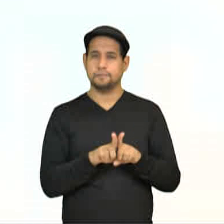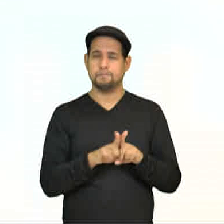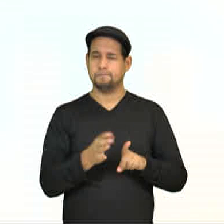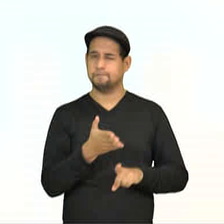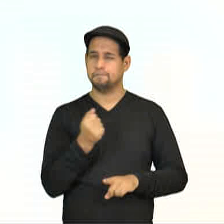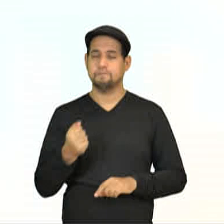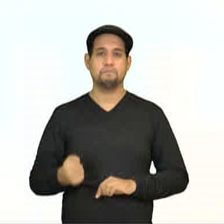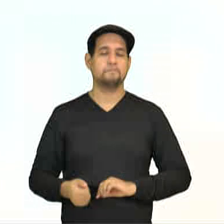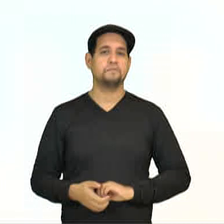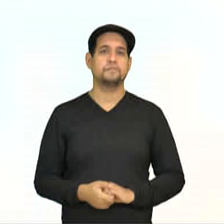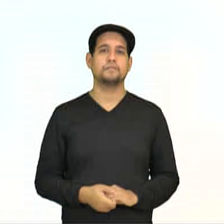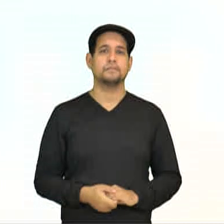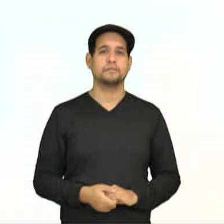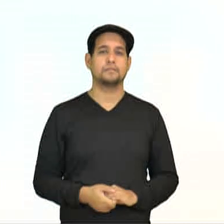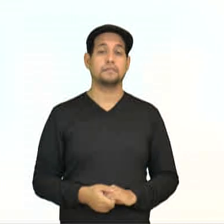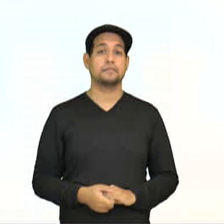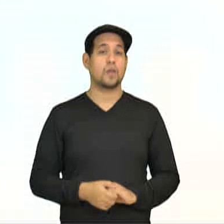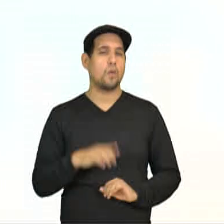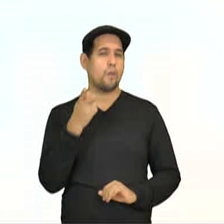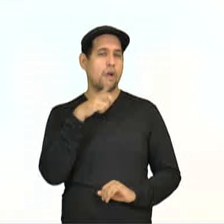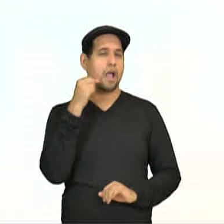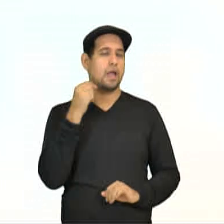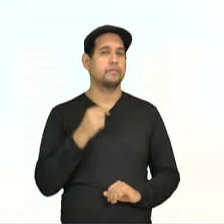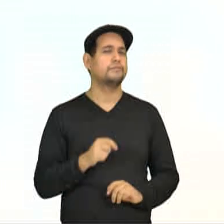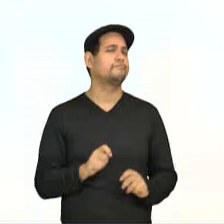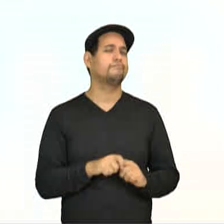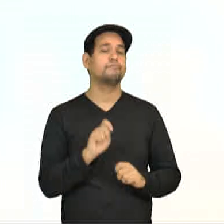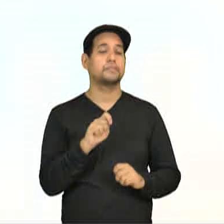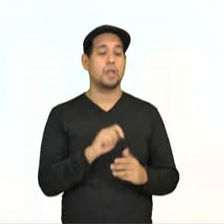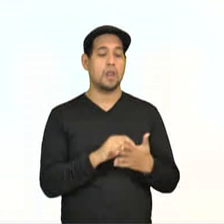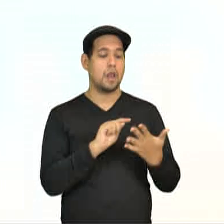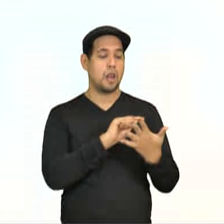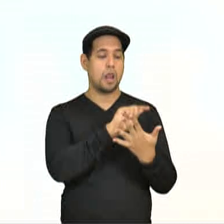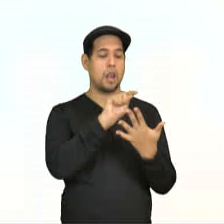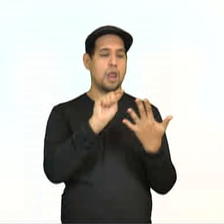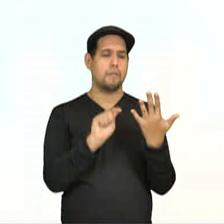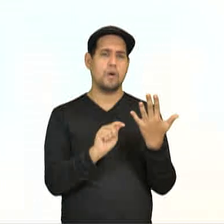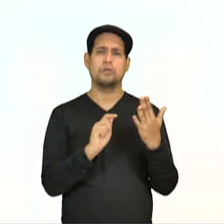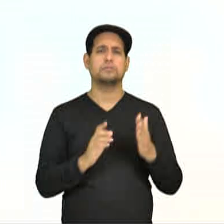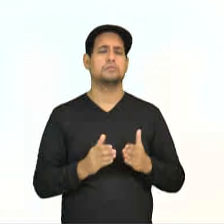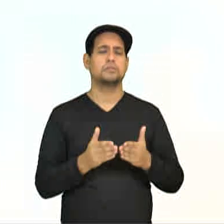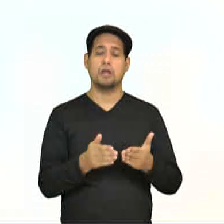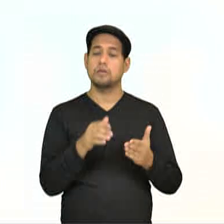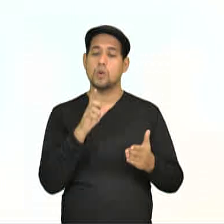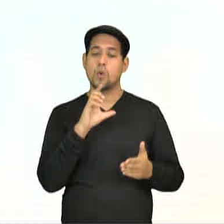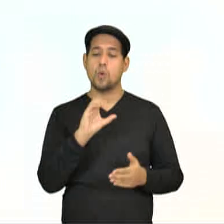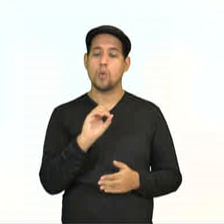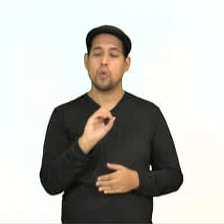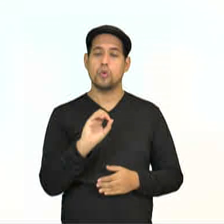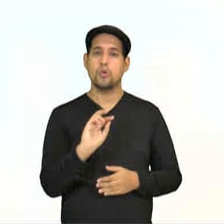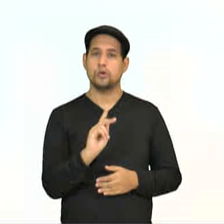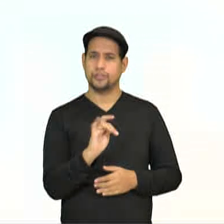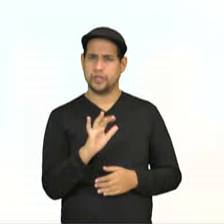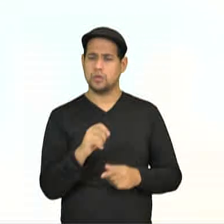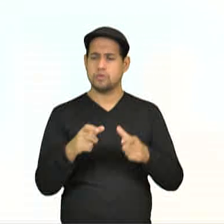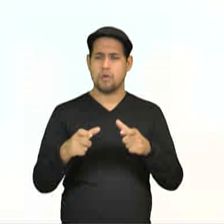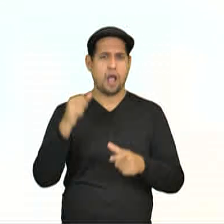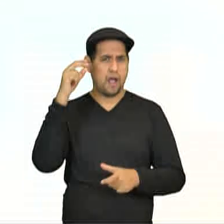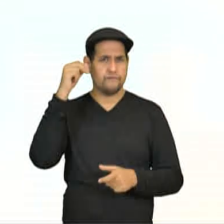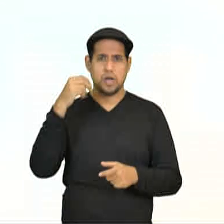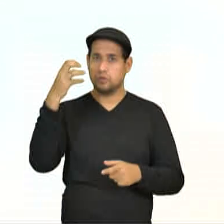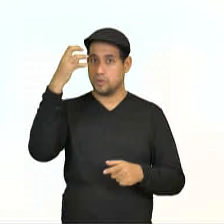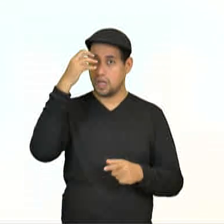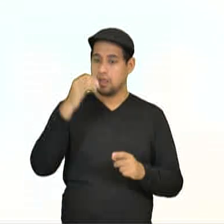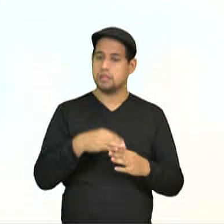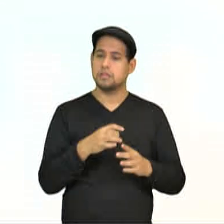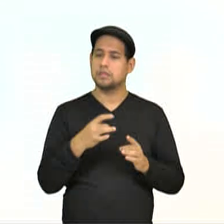lá? O gato prontamente indica o caminho ao cocheiro do rei e, depois de a carruagem